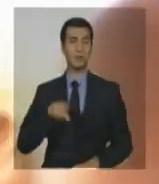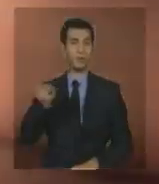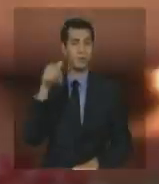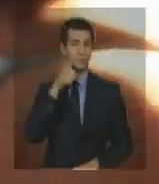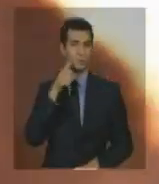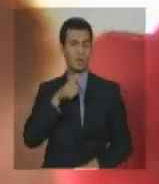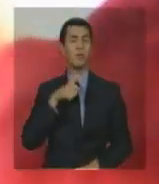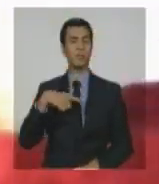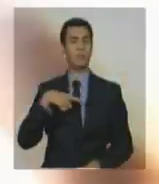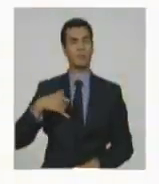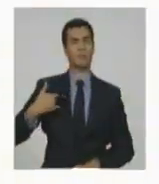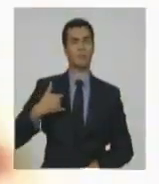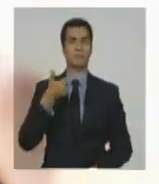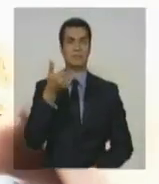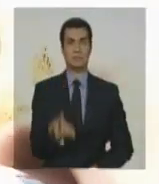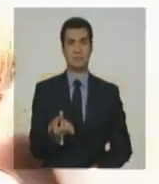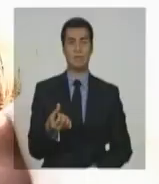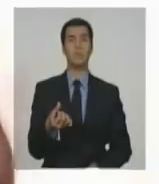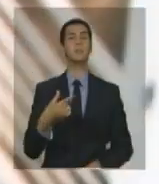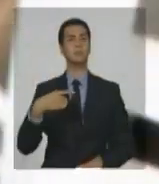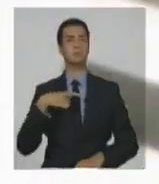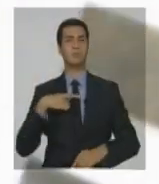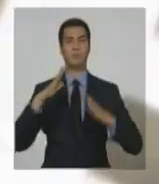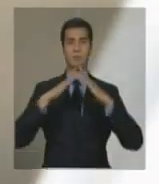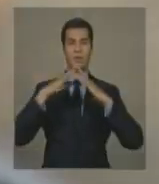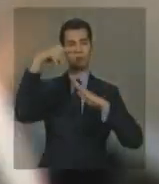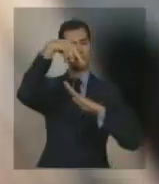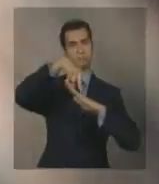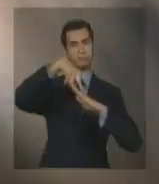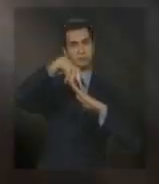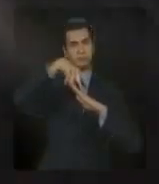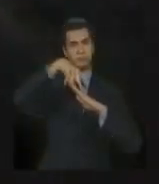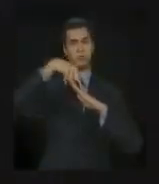casa, caiu e ficou paraplégica.